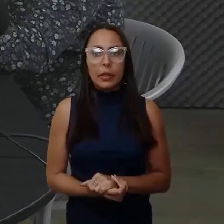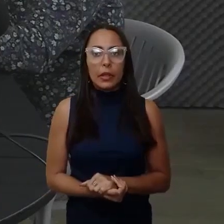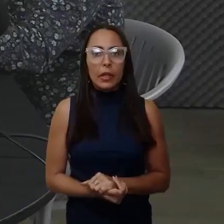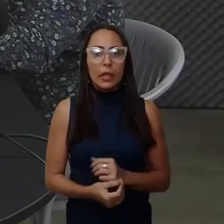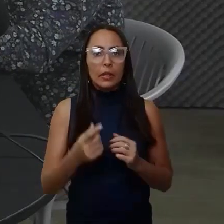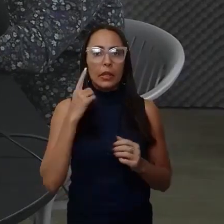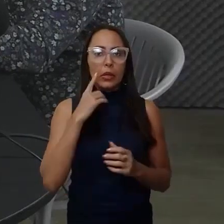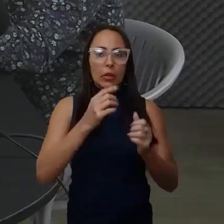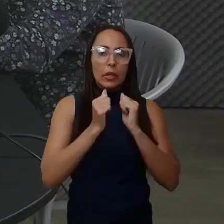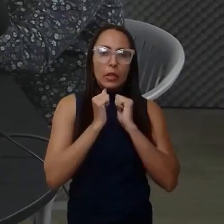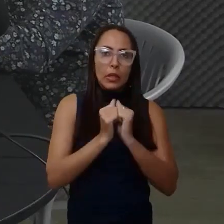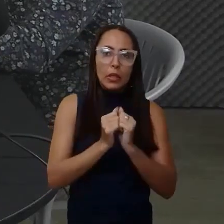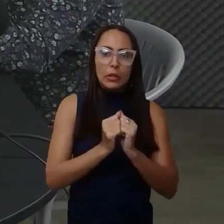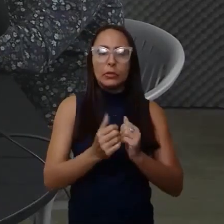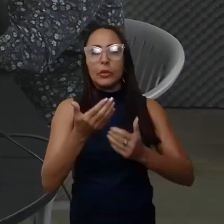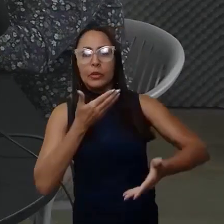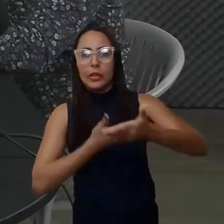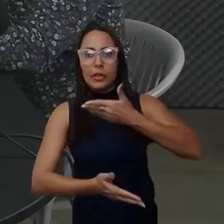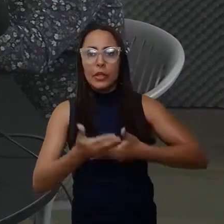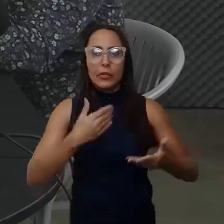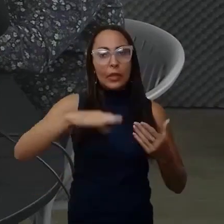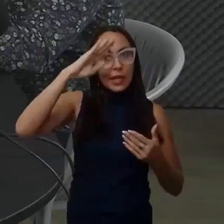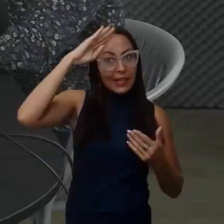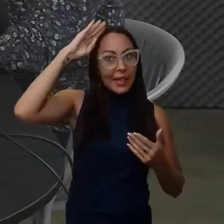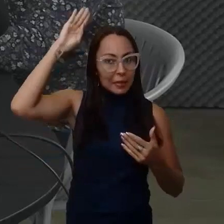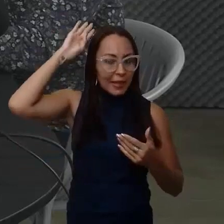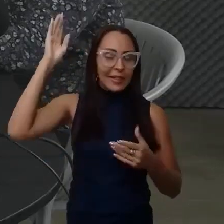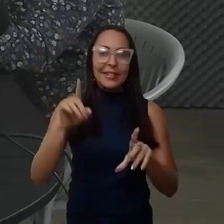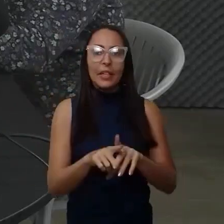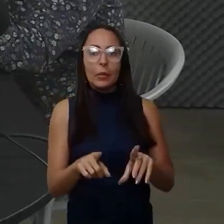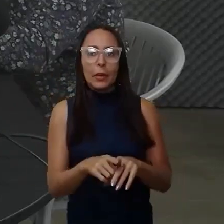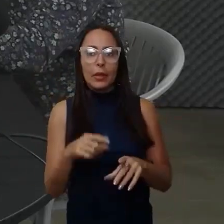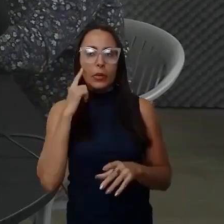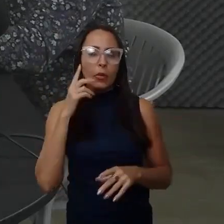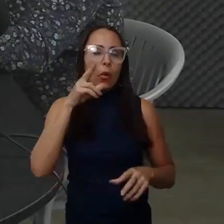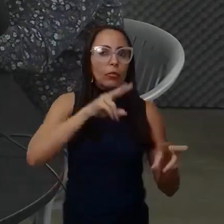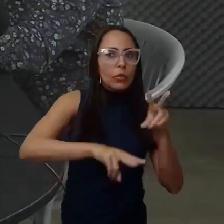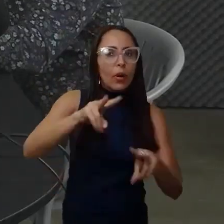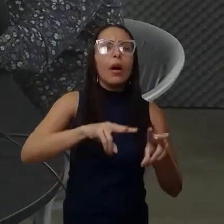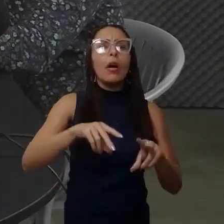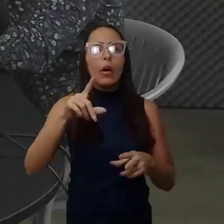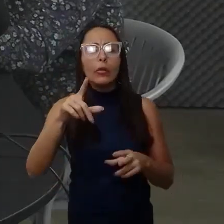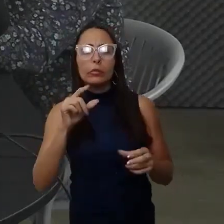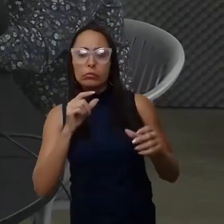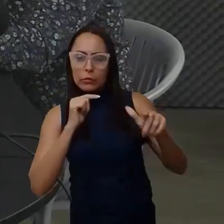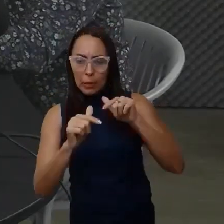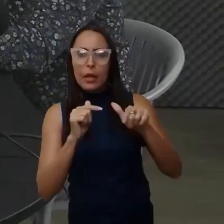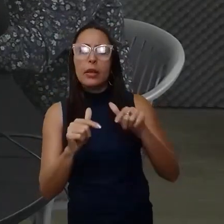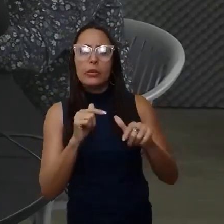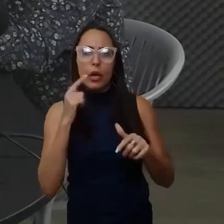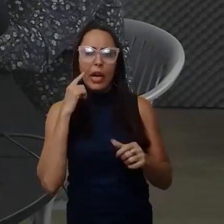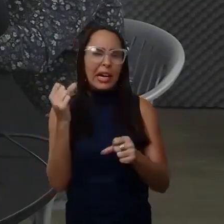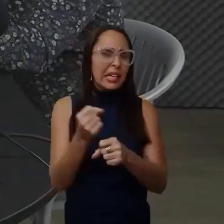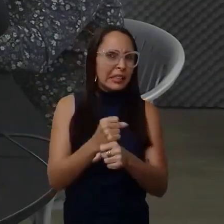conciliando, né, os meus desejos e anseios da vida acadêmica com o audiovisual, né? Eu trabalhei muitos